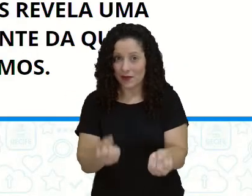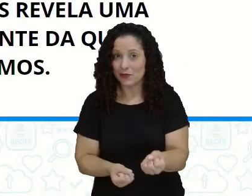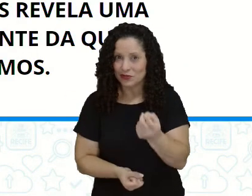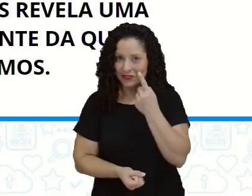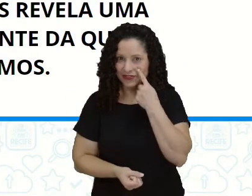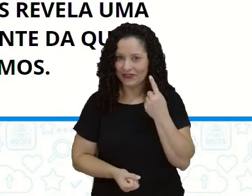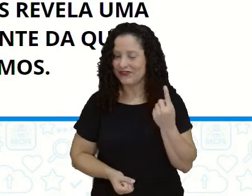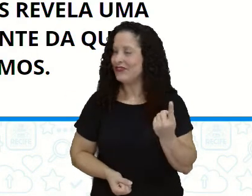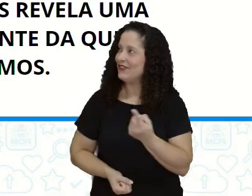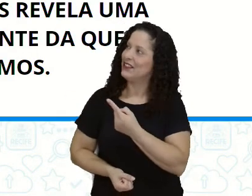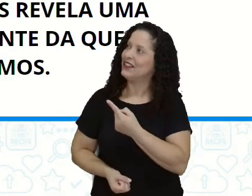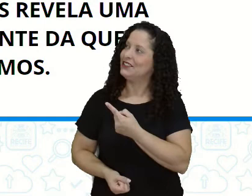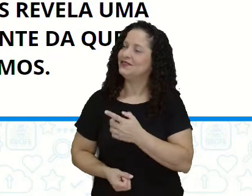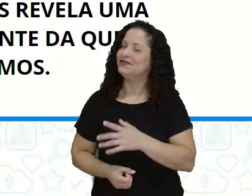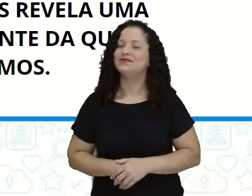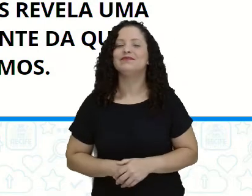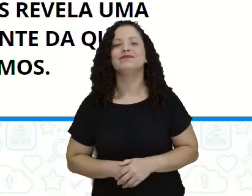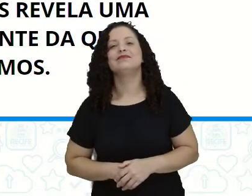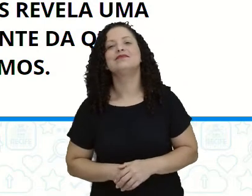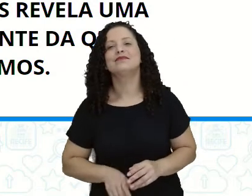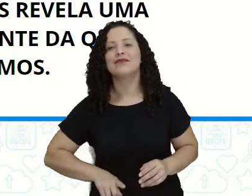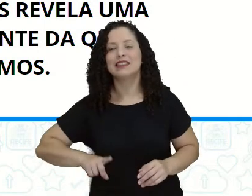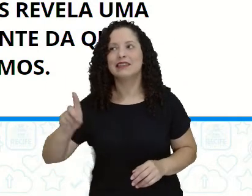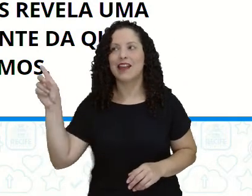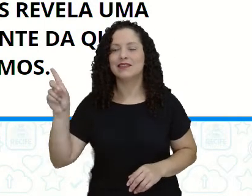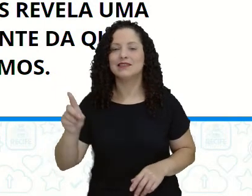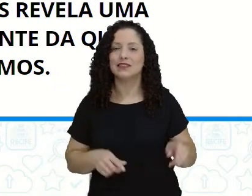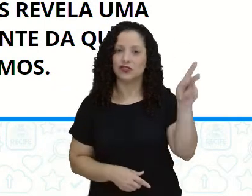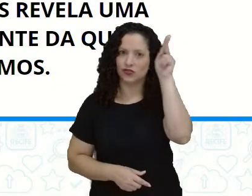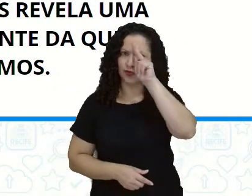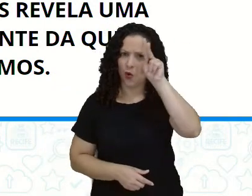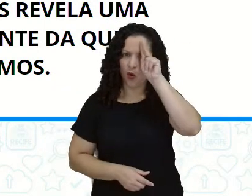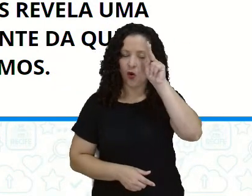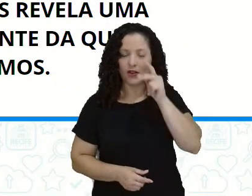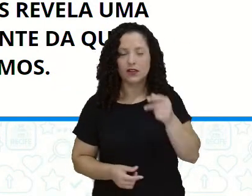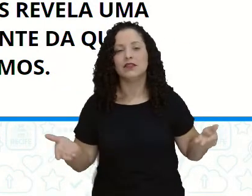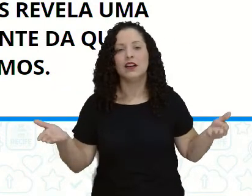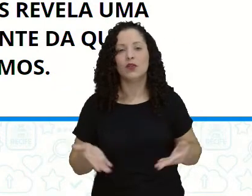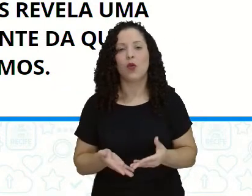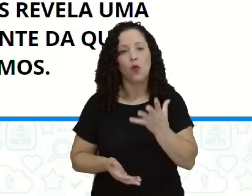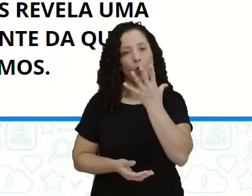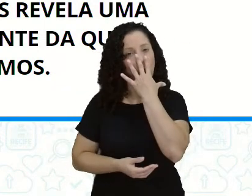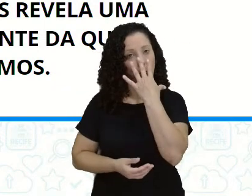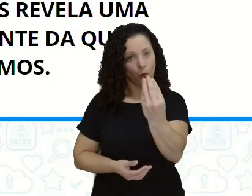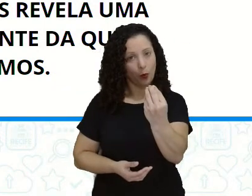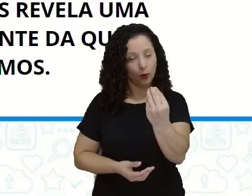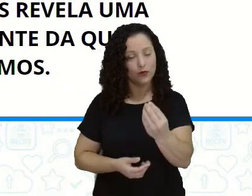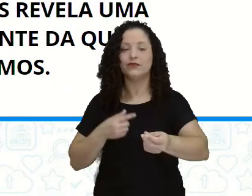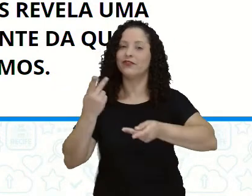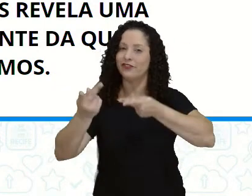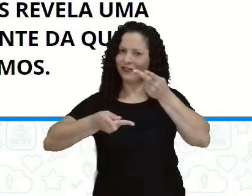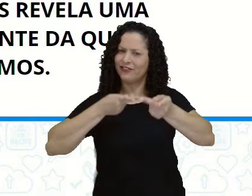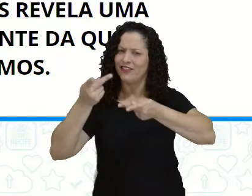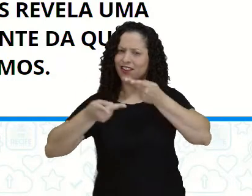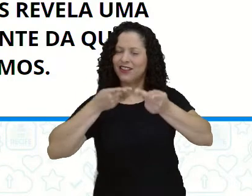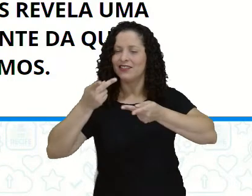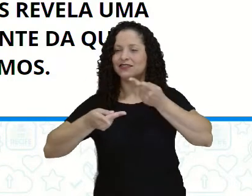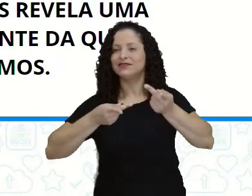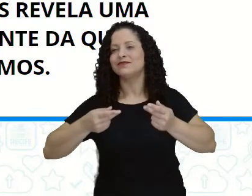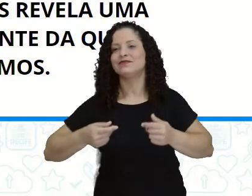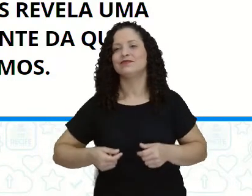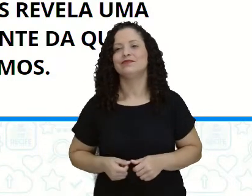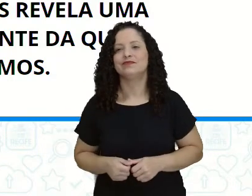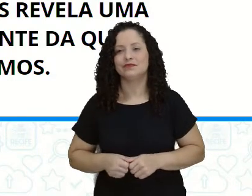então. Nessa história, não é? A gente vai dar a palavra ao lobo. Dando a palavra ao lobo, que